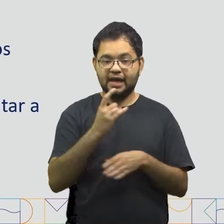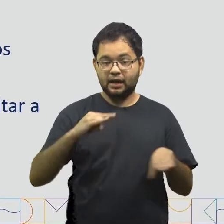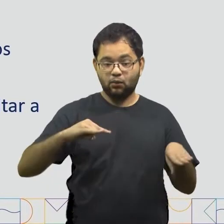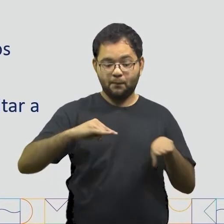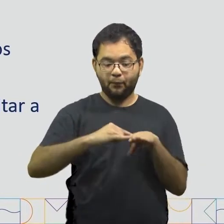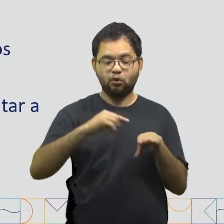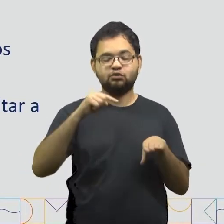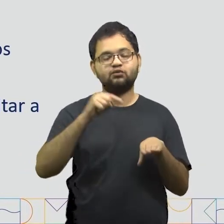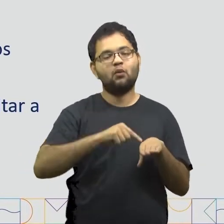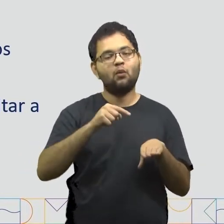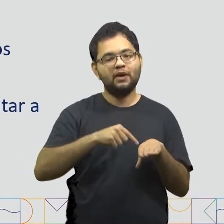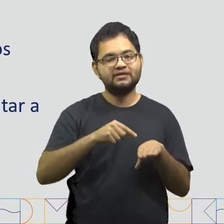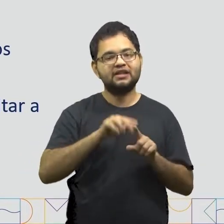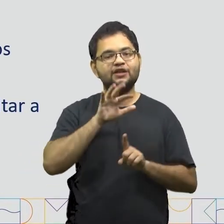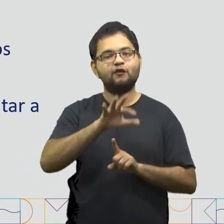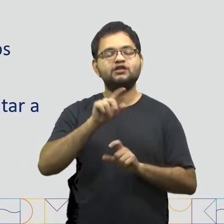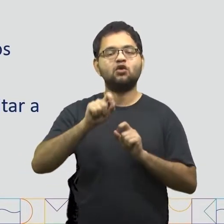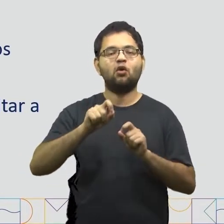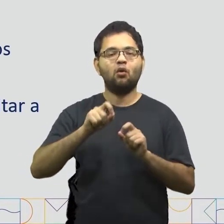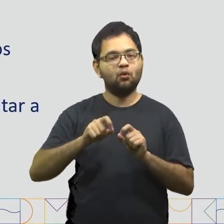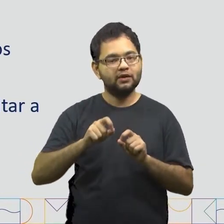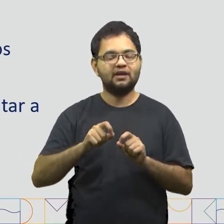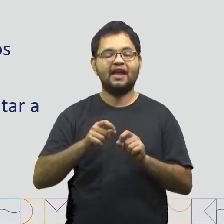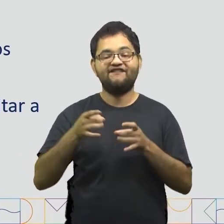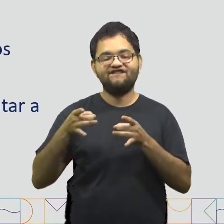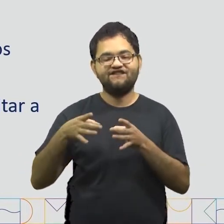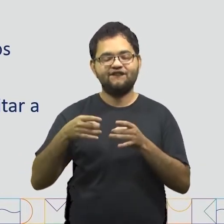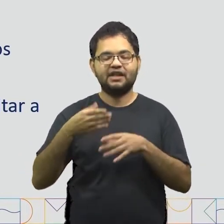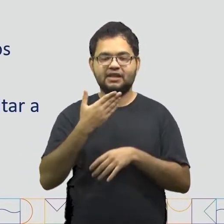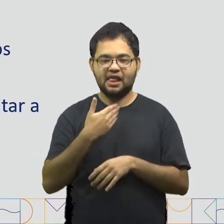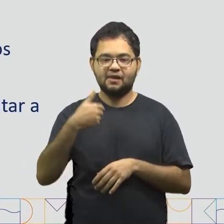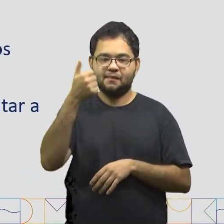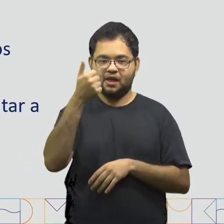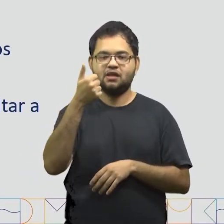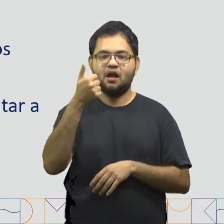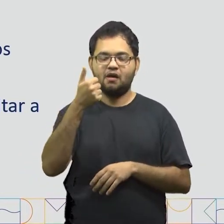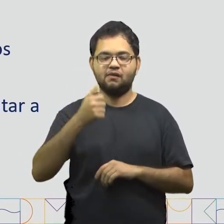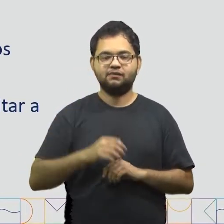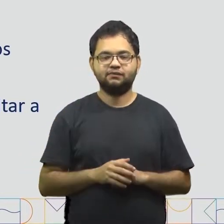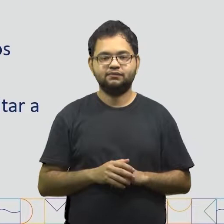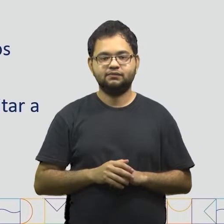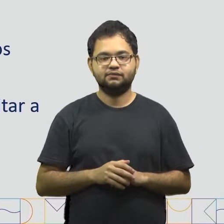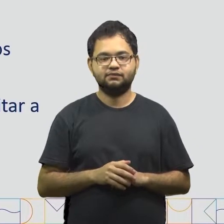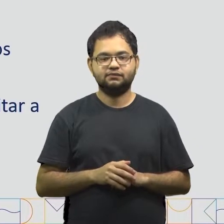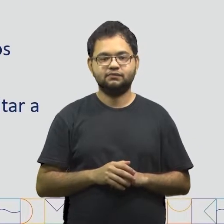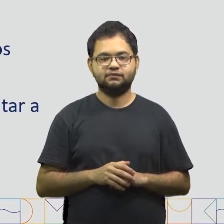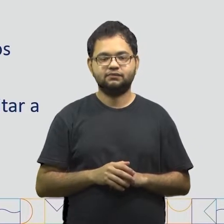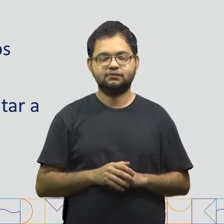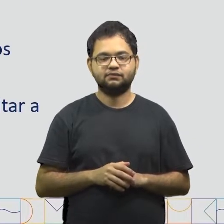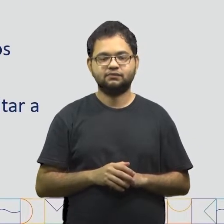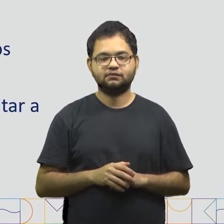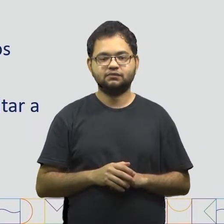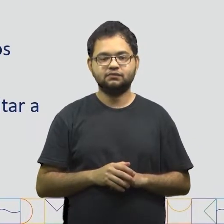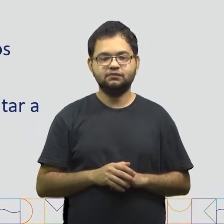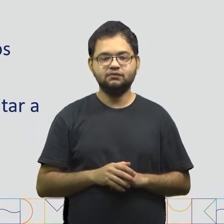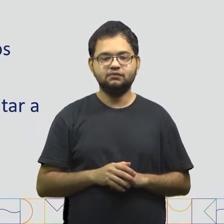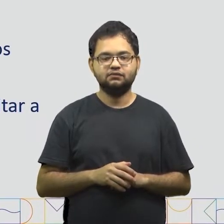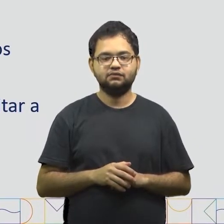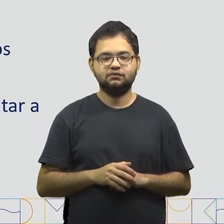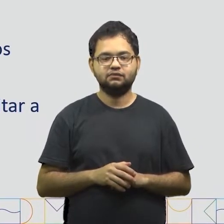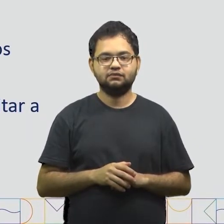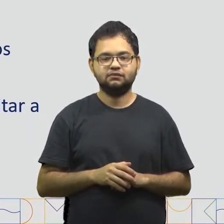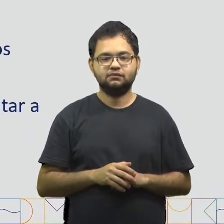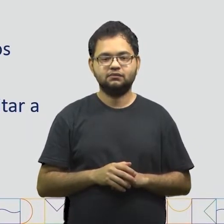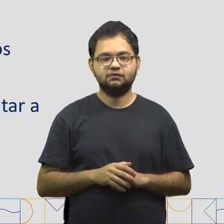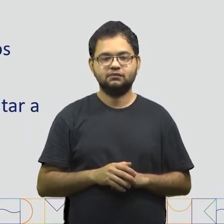para aumentar a eficácia do transporte eles criaram postos em locais Chaves ao longo de todo o império para facilitar o